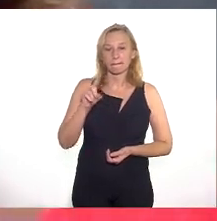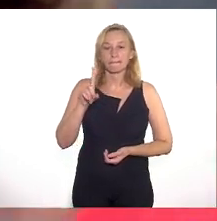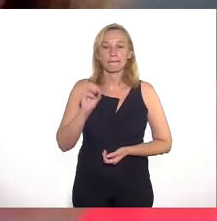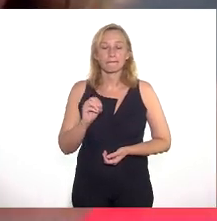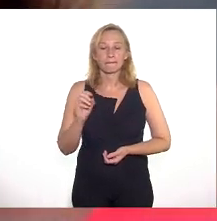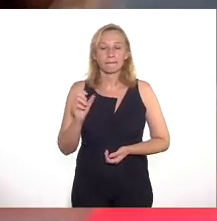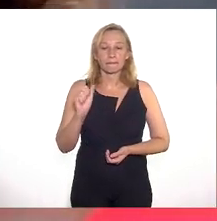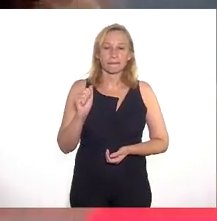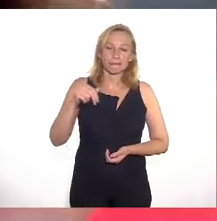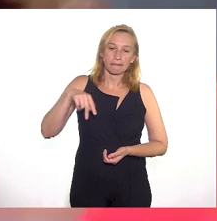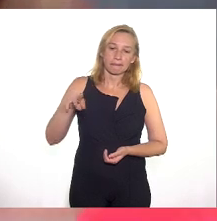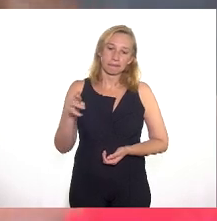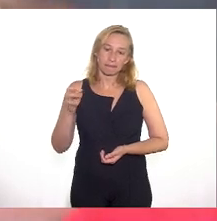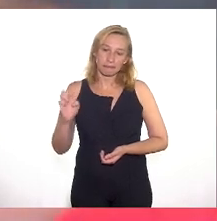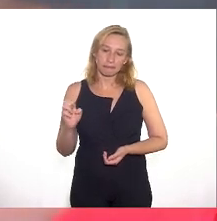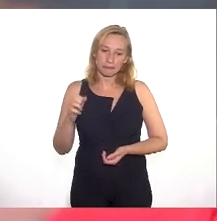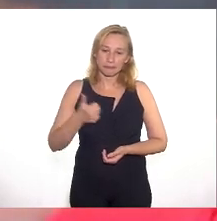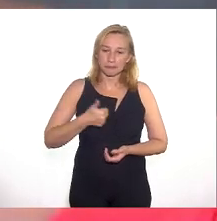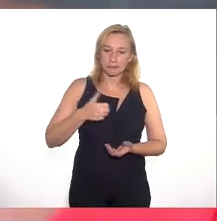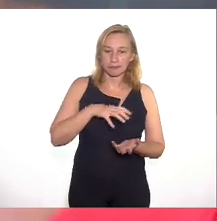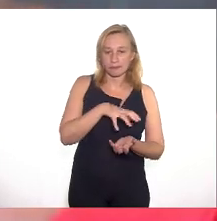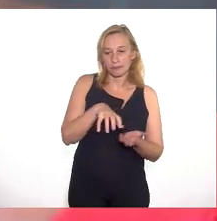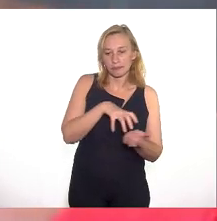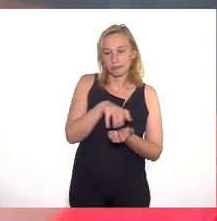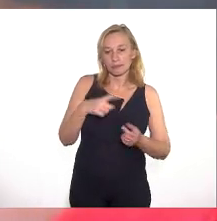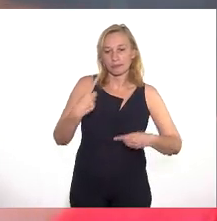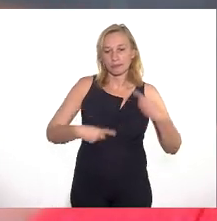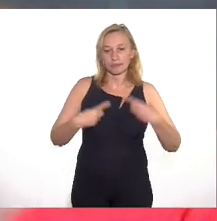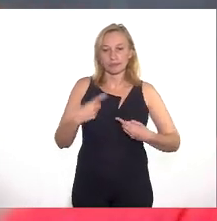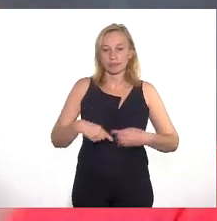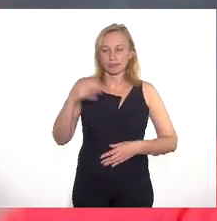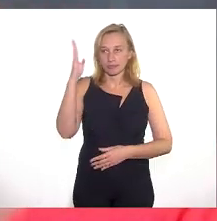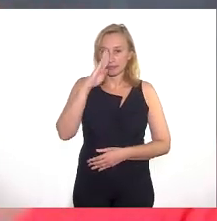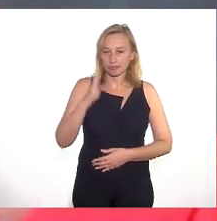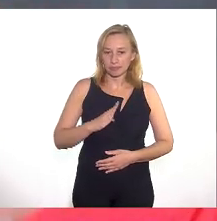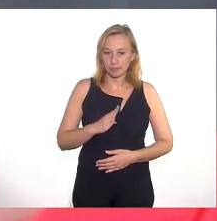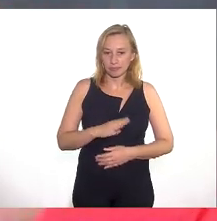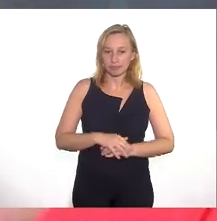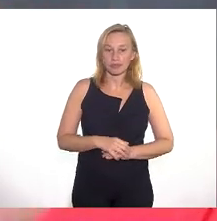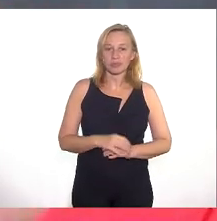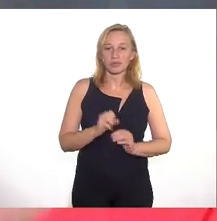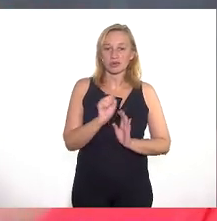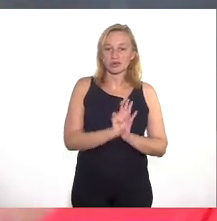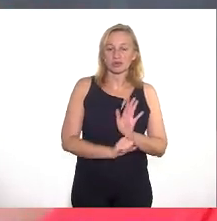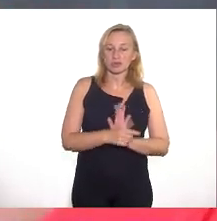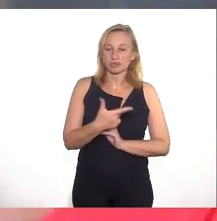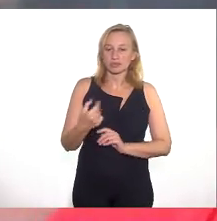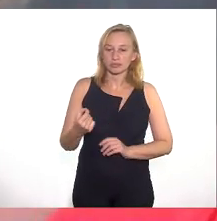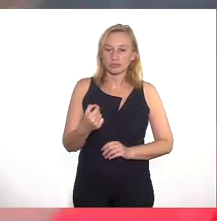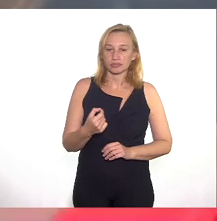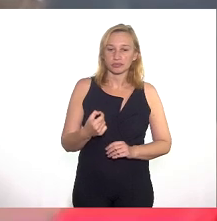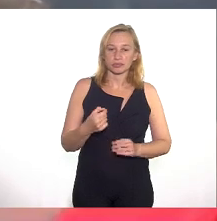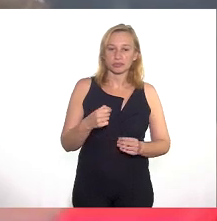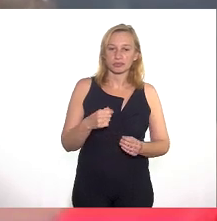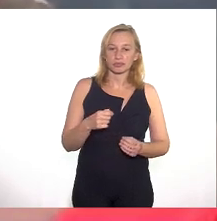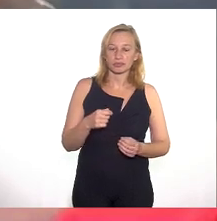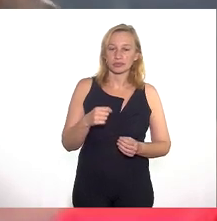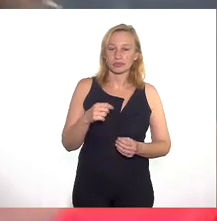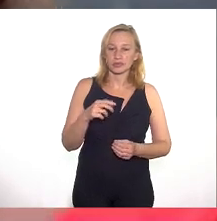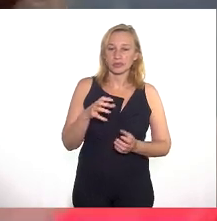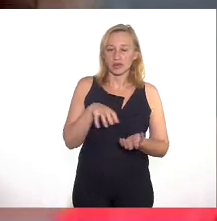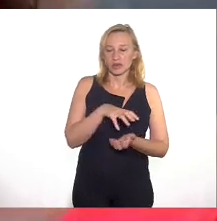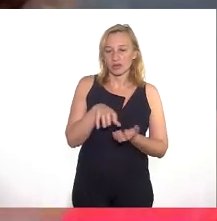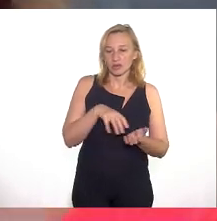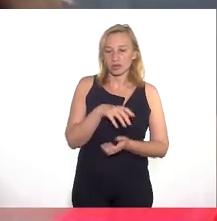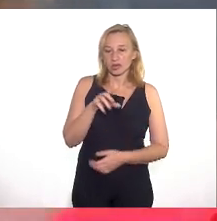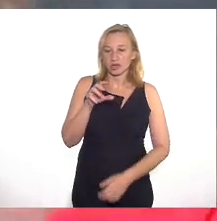Andrade, a primeira revolução política do Brasil no século XX foi a Revolta da Chibata. Ele